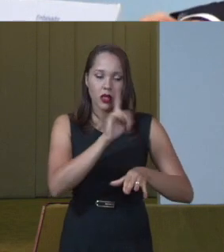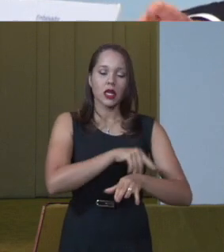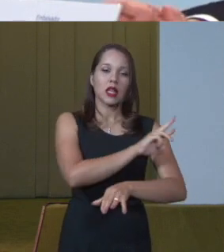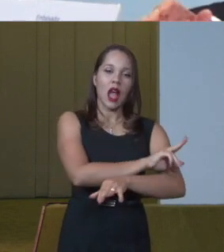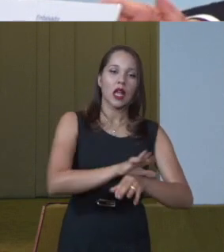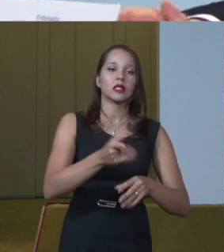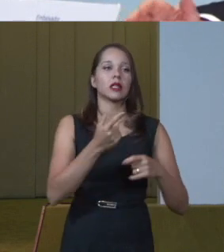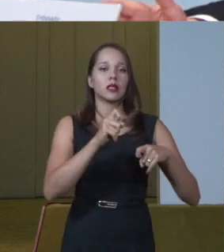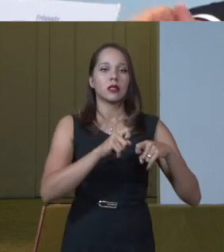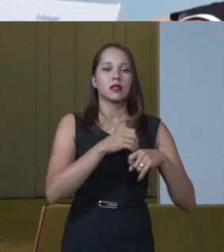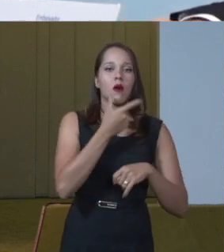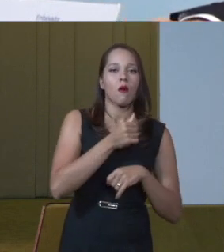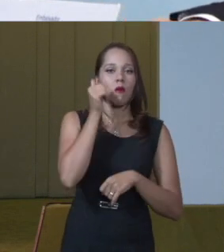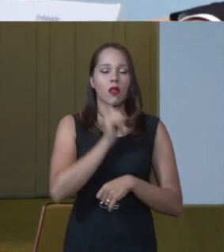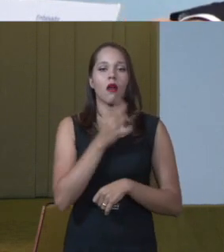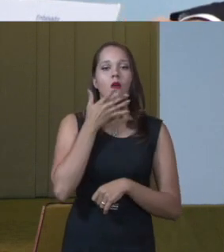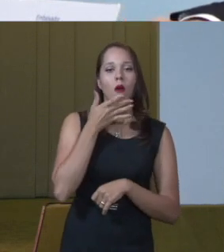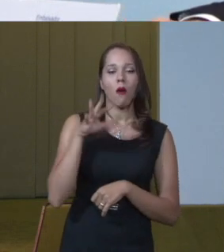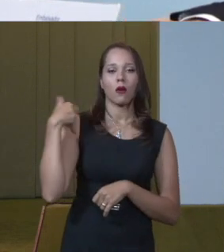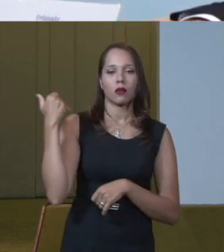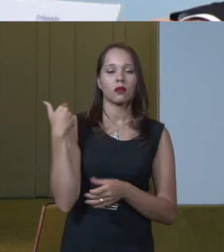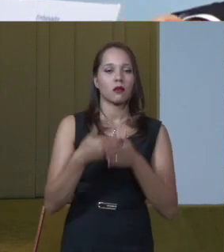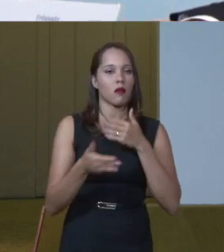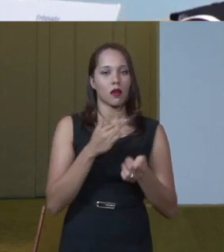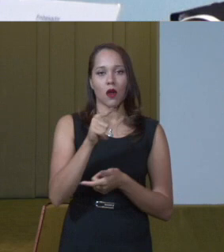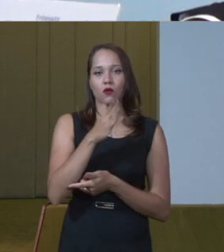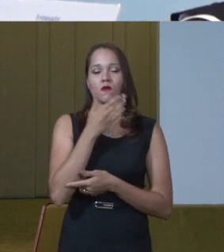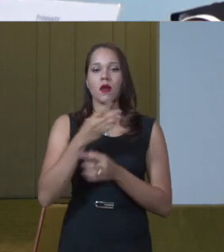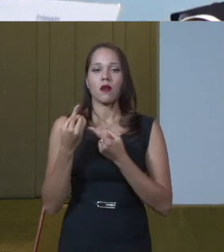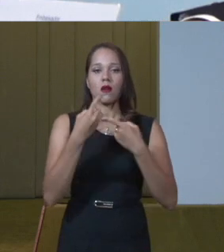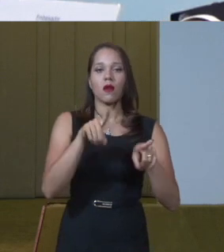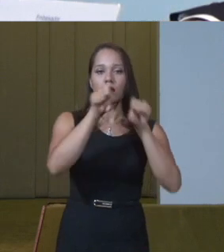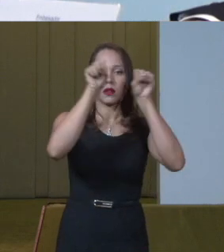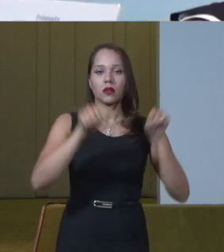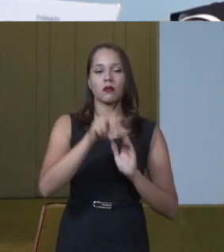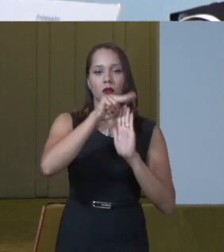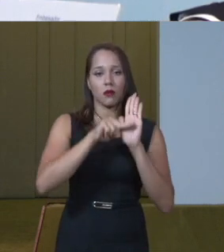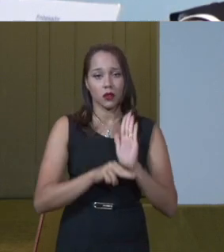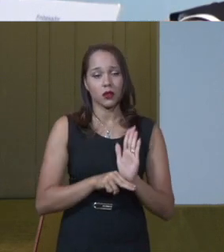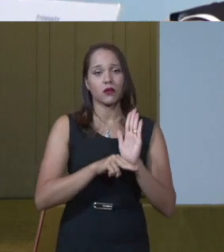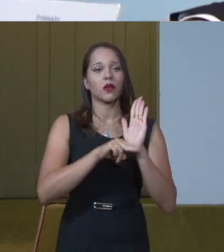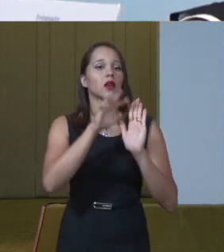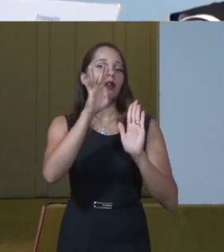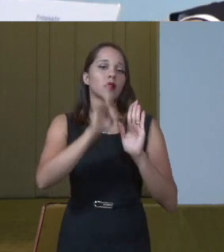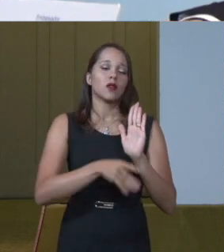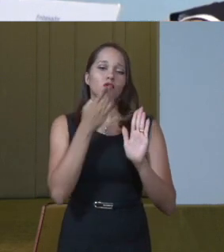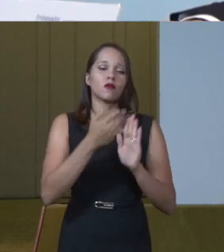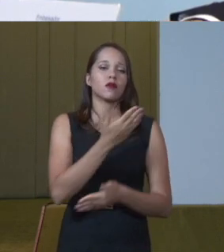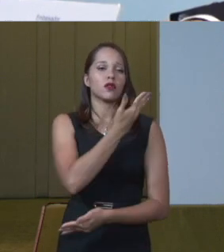por origem, raça, sexo, cor, idade ou quaisquer outras condições, vão contra todo o sistema normativo e constituem uma forma